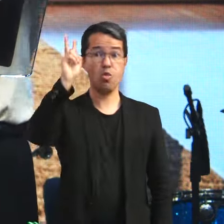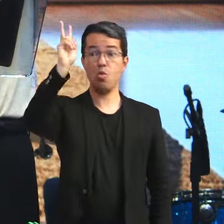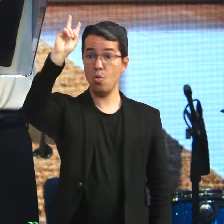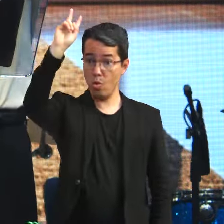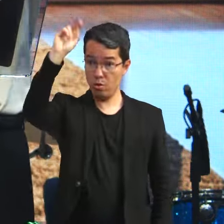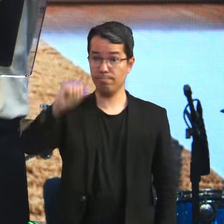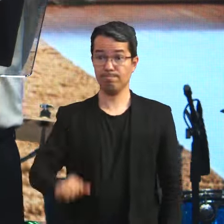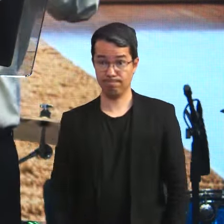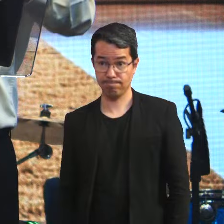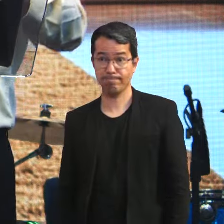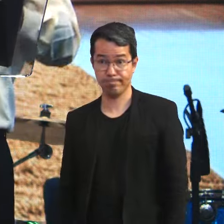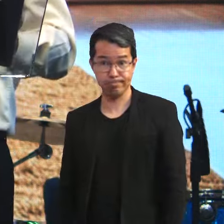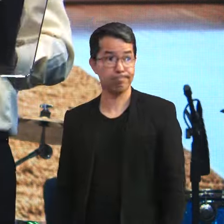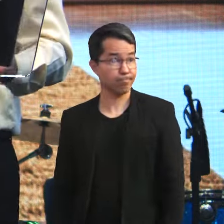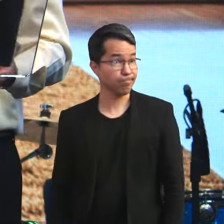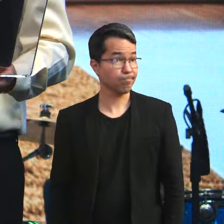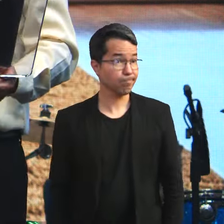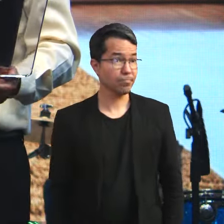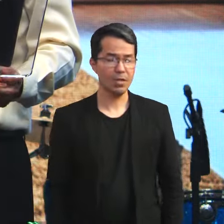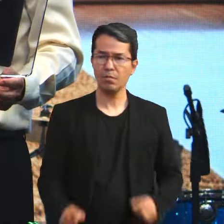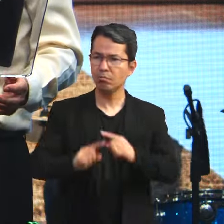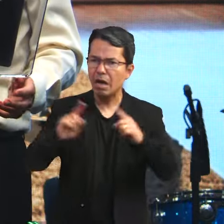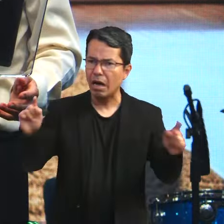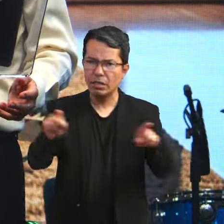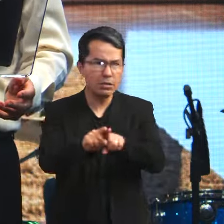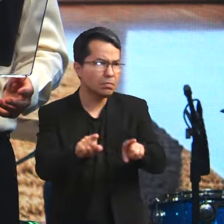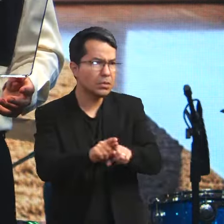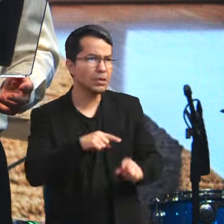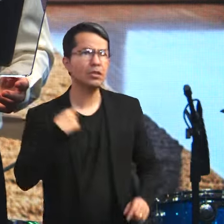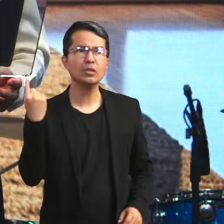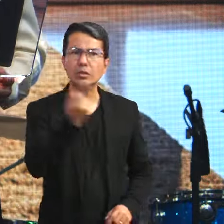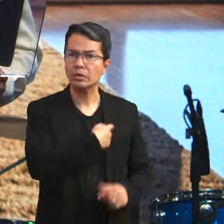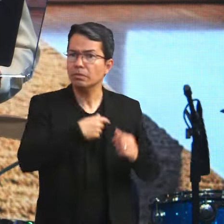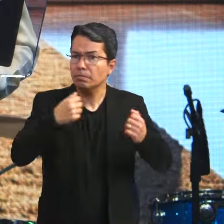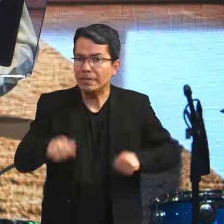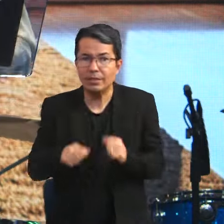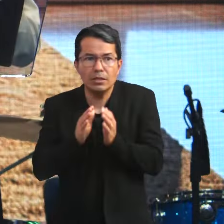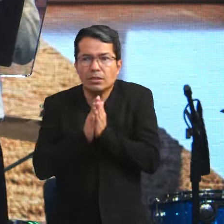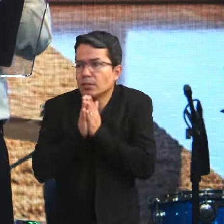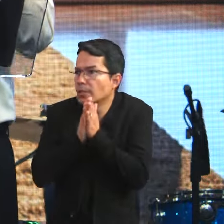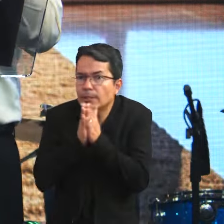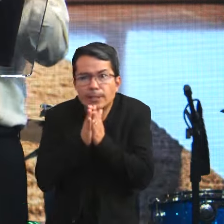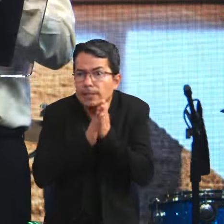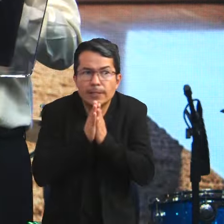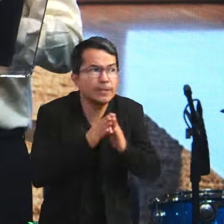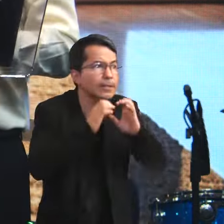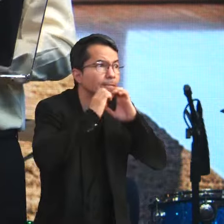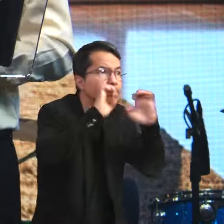digo é que anio de cumprir a grande comissão